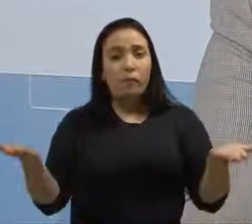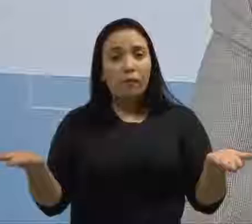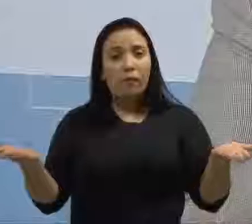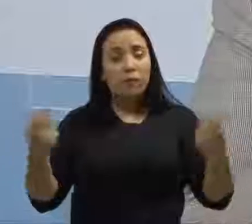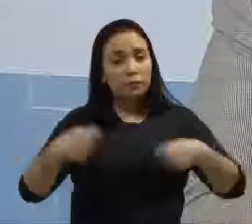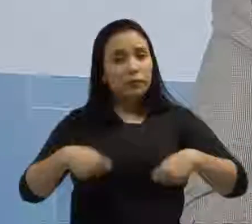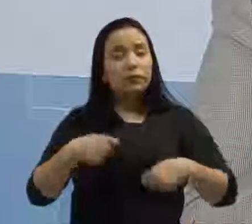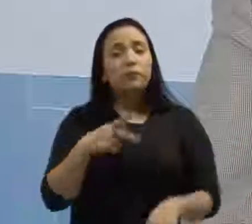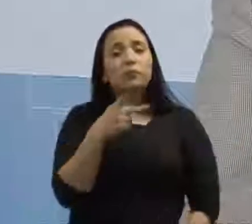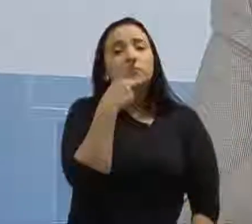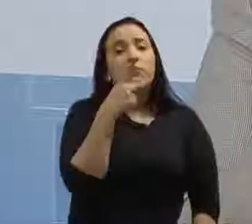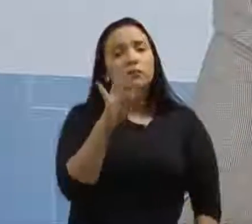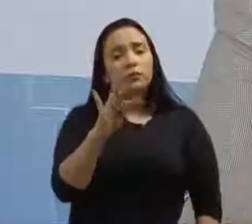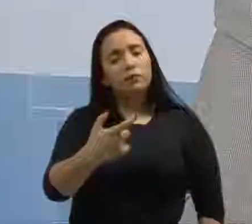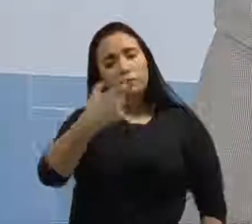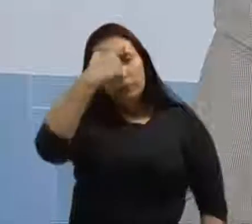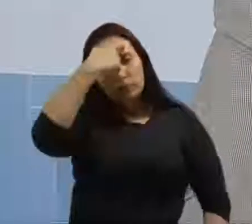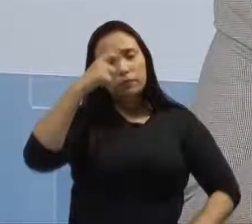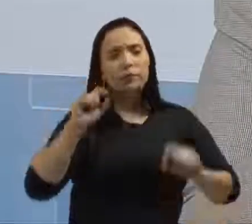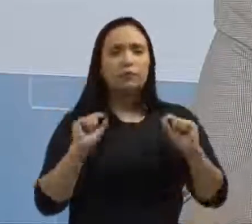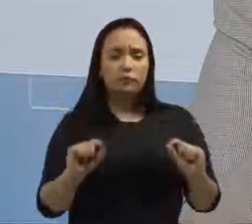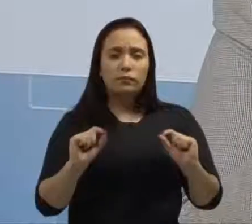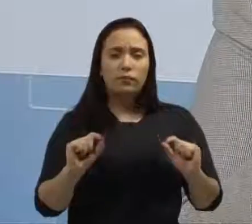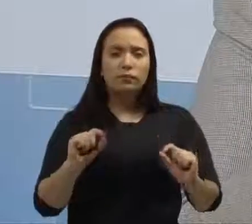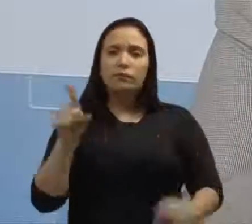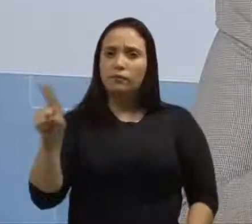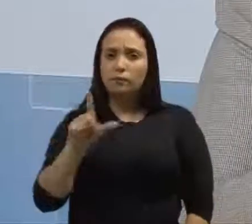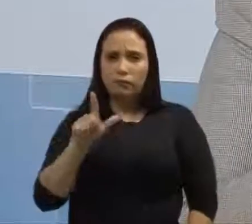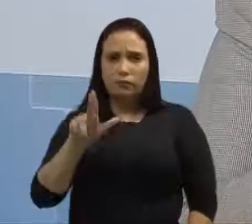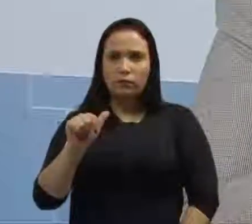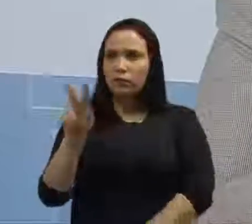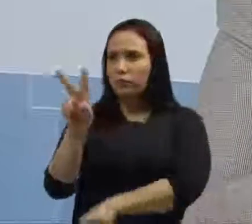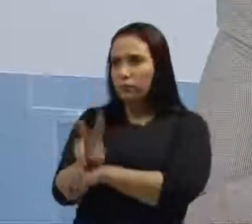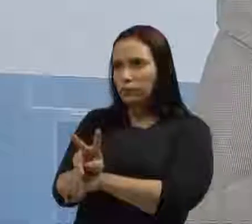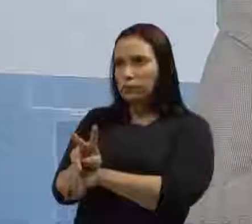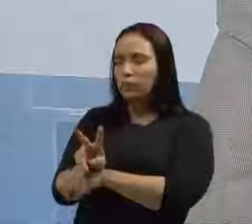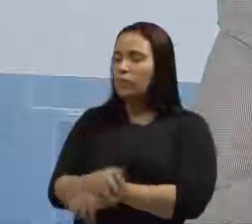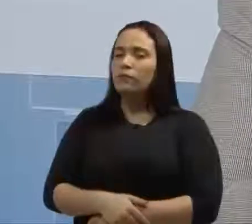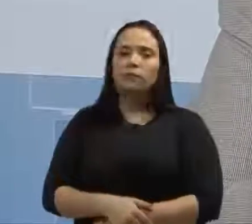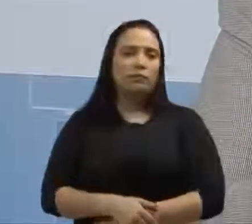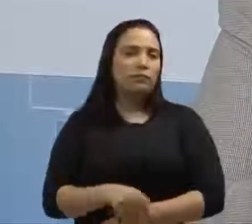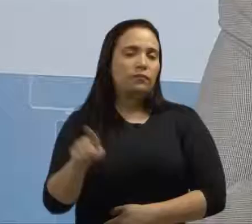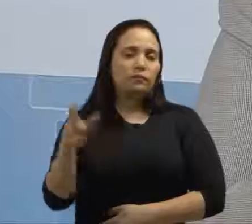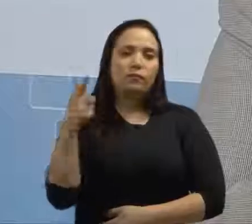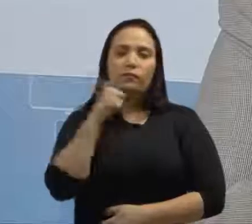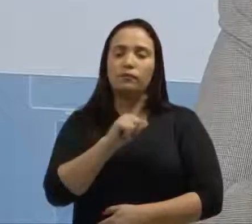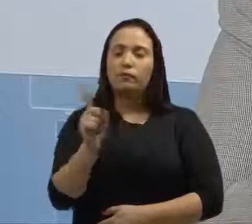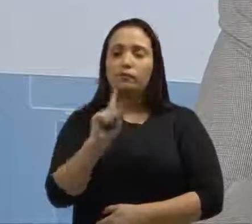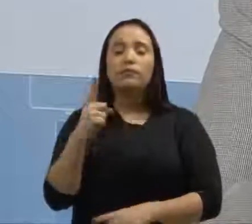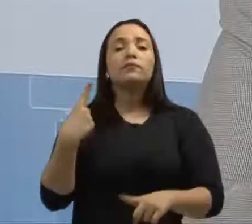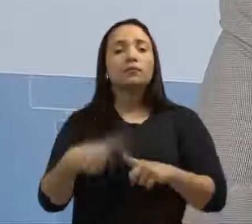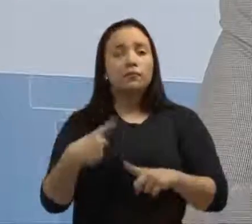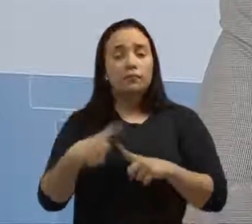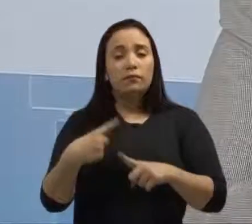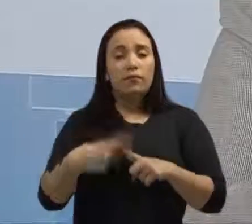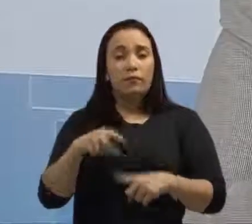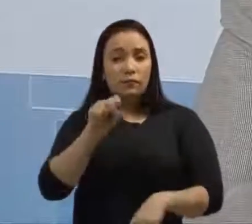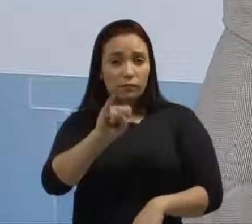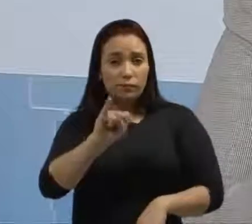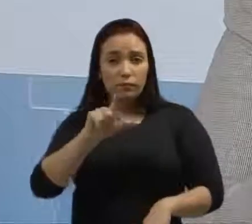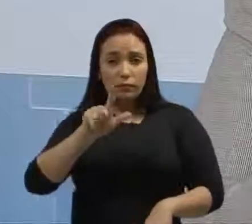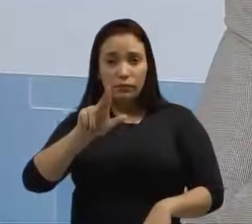Agora, o que é preciso é que o PT tenha juízo e entenda que com o Lula não dá. Não dá,